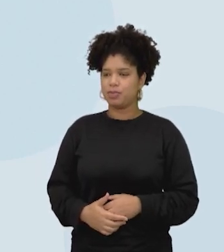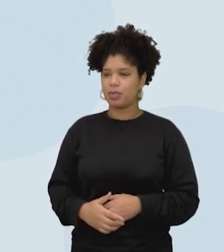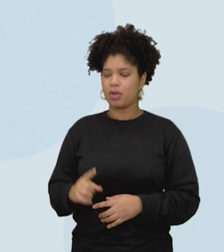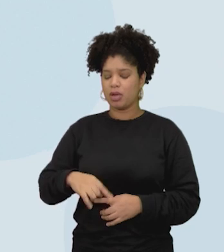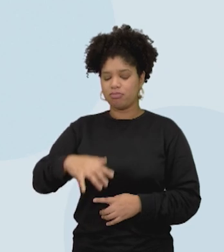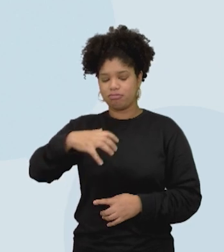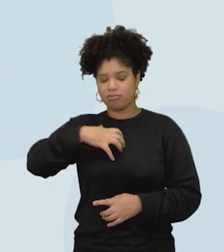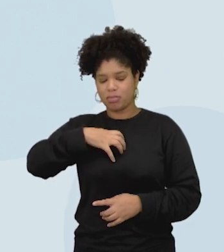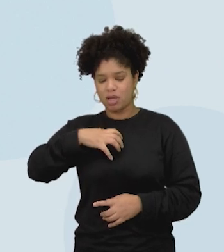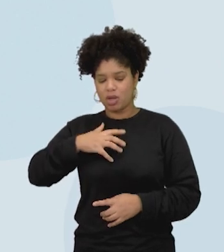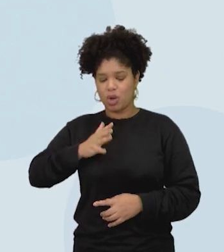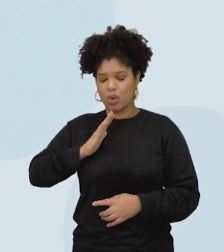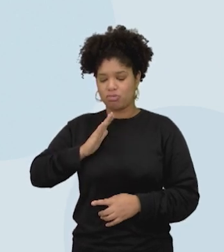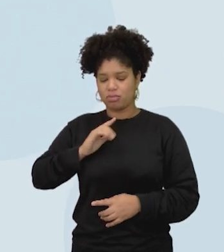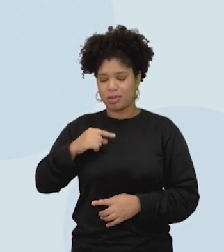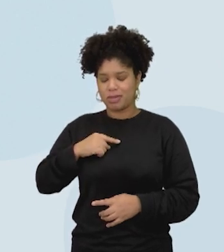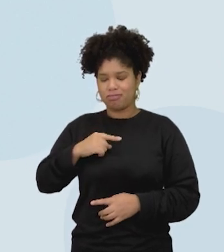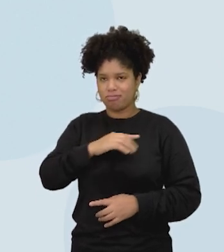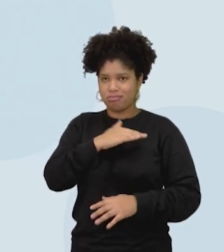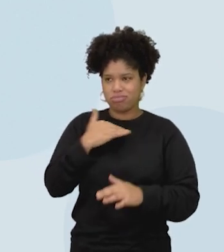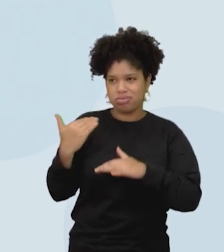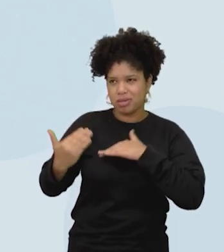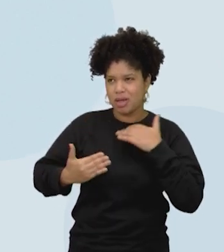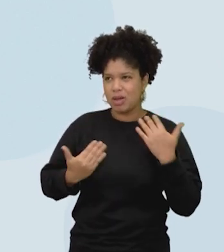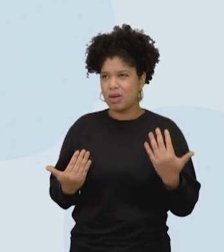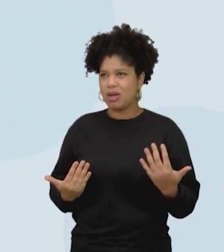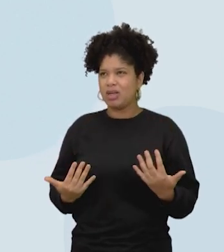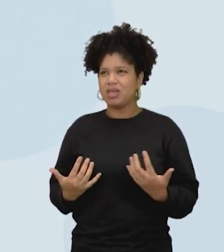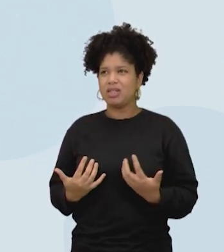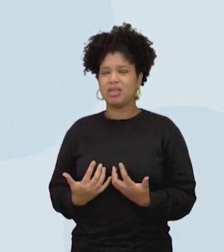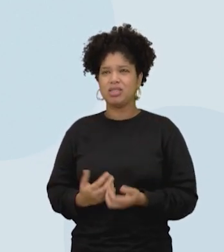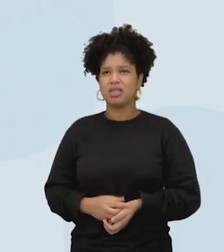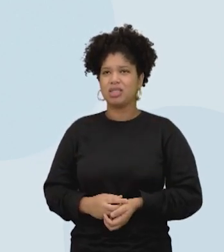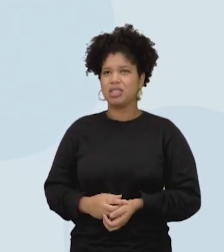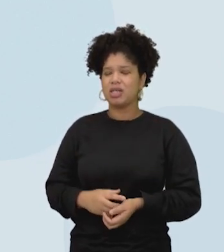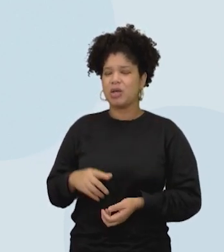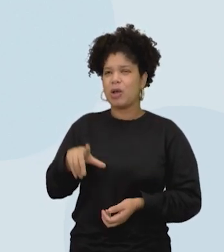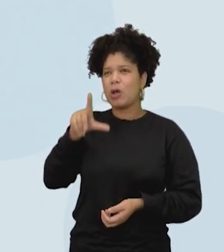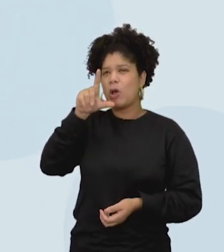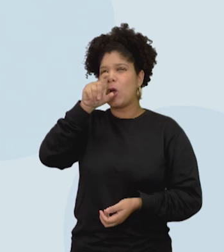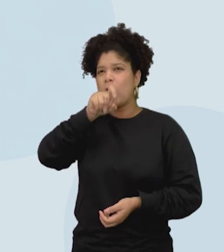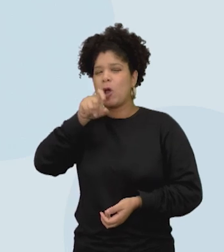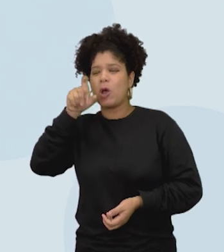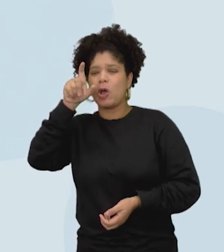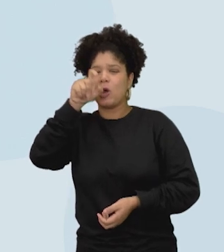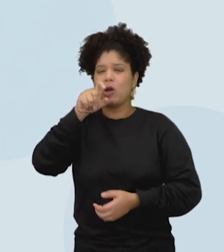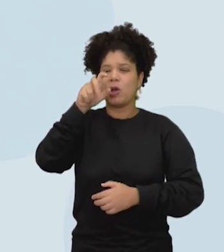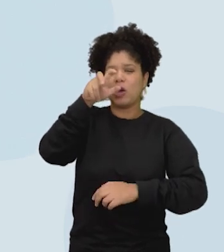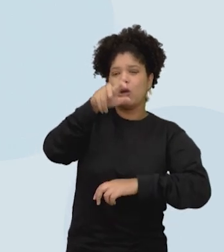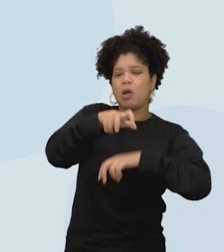meu coração depois da morte. Um urubu pousou na minha sorte.